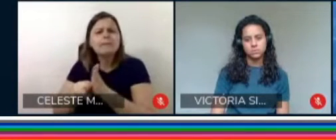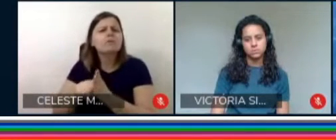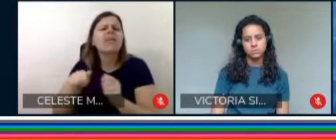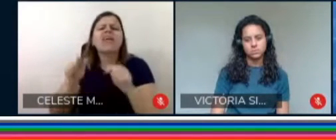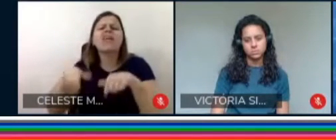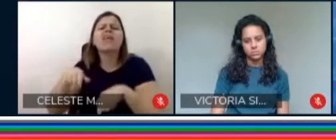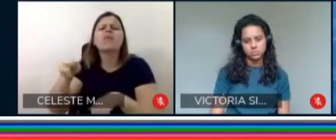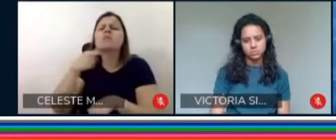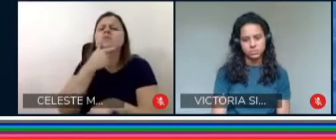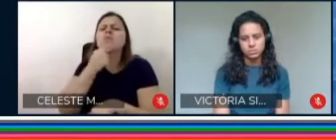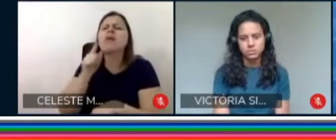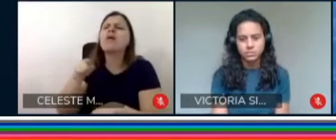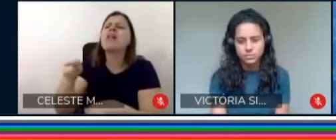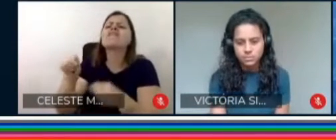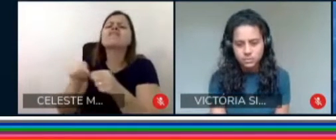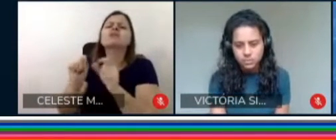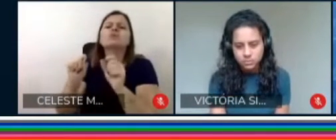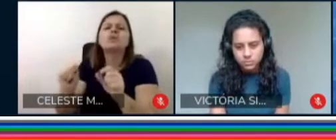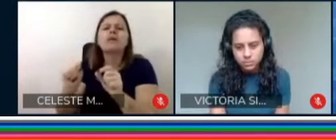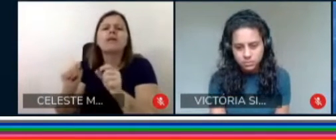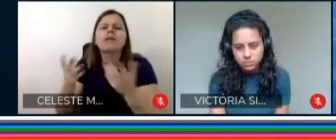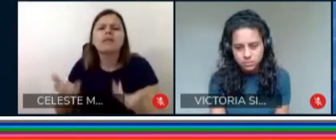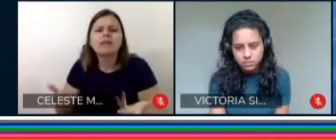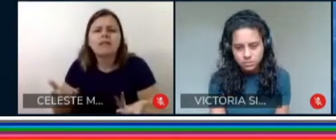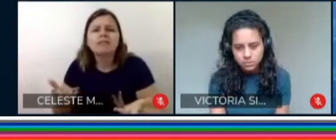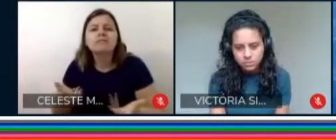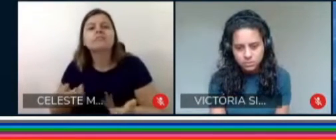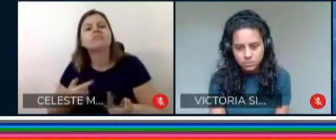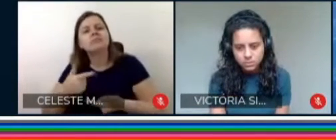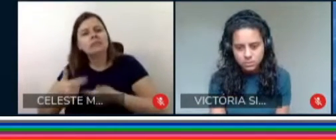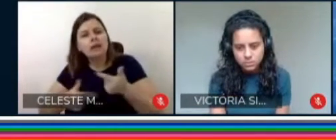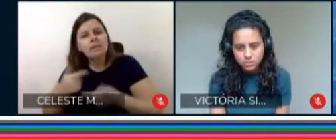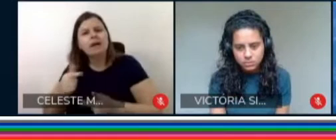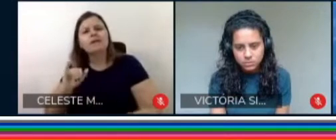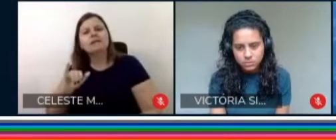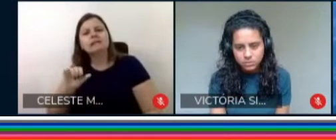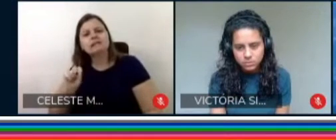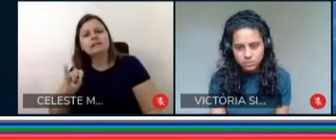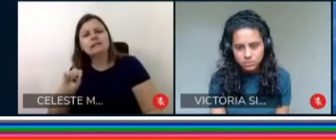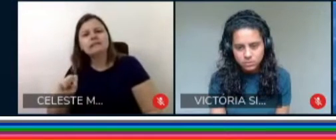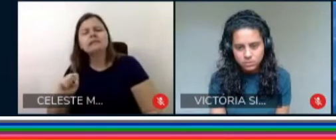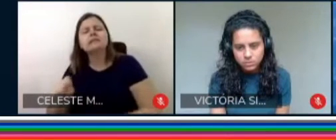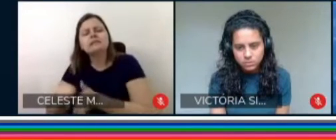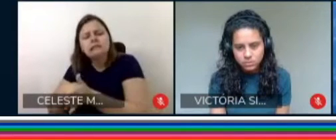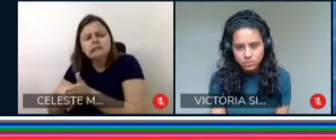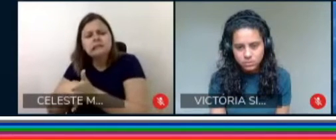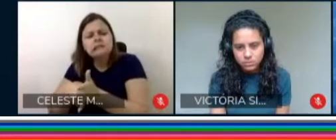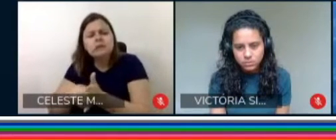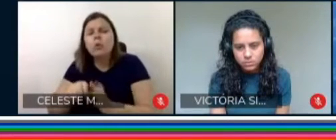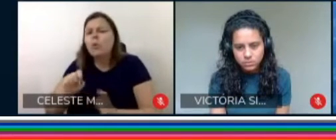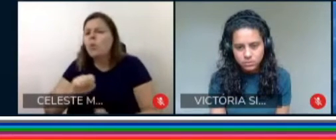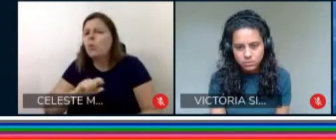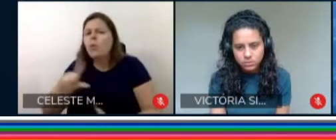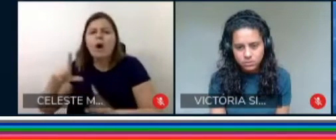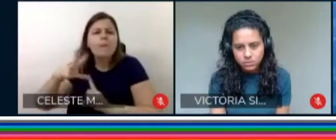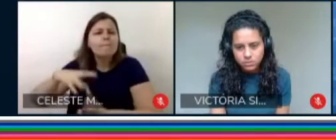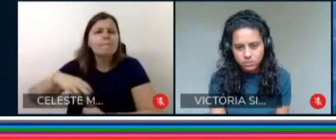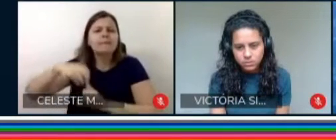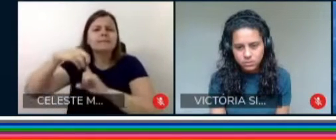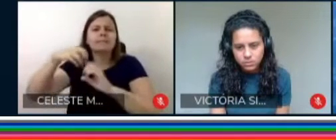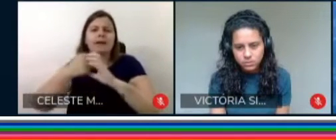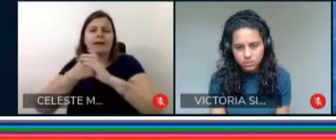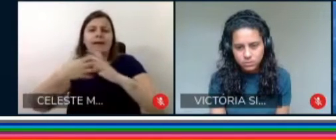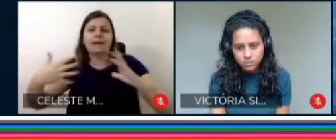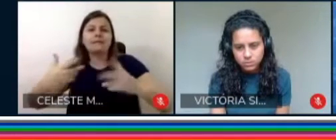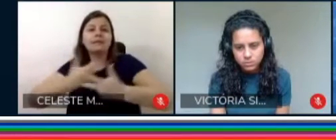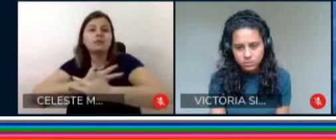o trabalho dela se baseou principalmente em quais as principais características da produção do